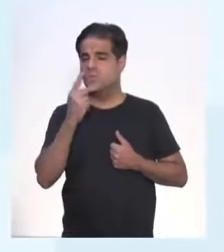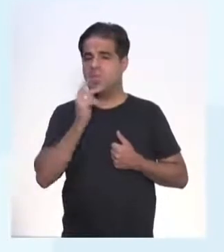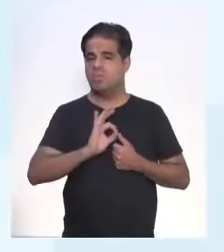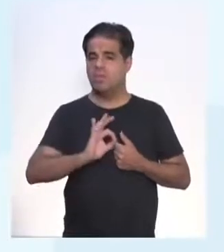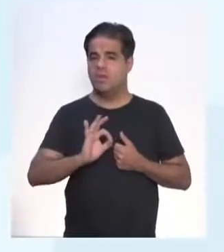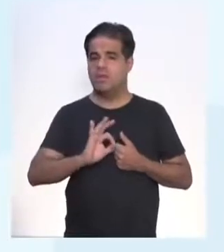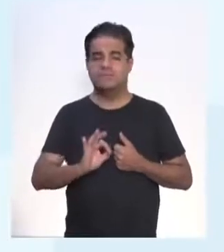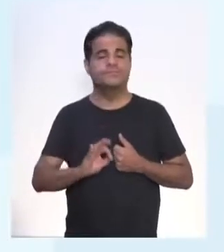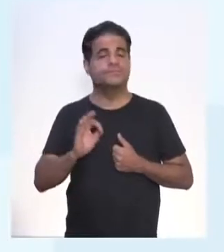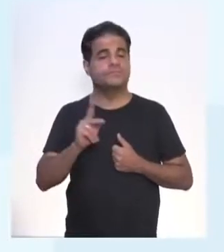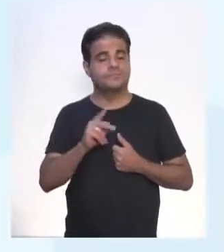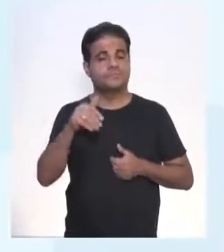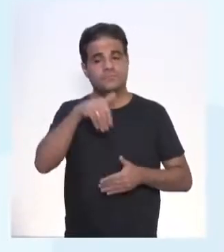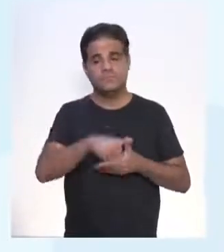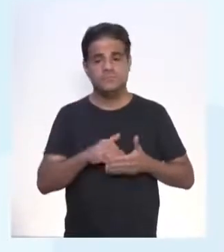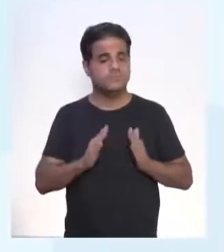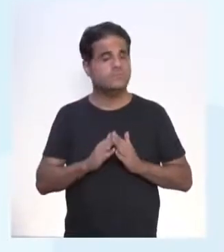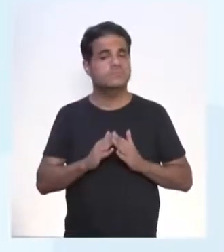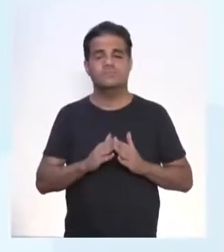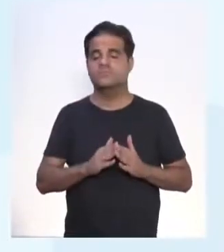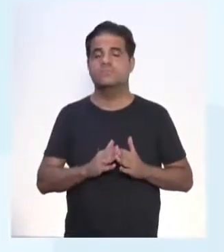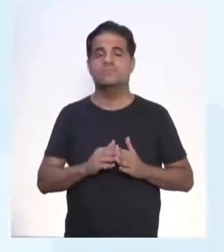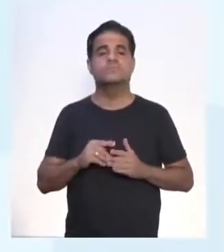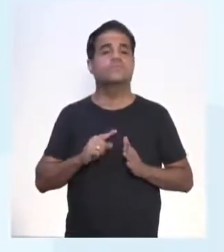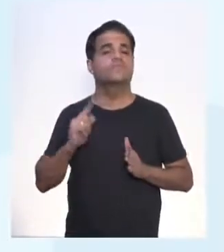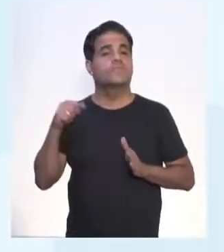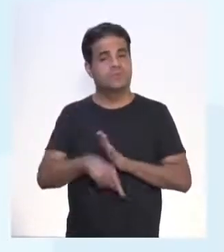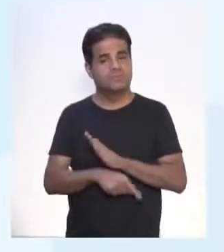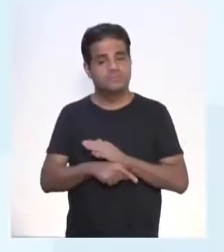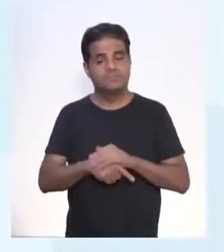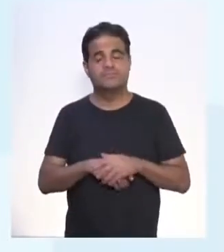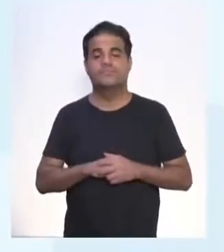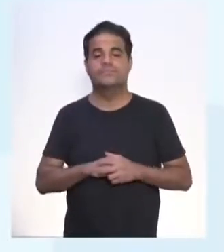Aí a professora Rita de Castro falou: não deu para É, no contar. fundo.